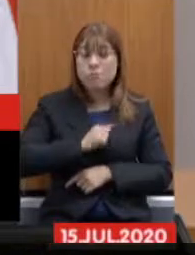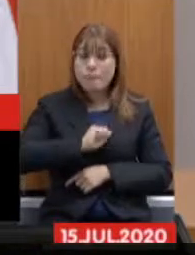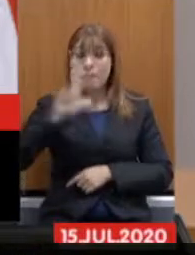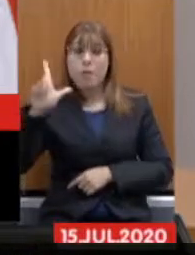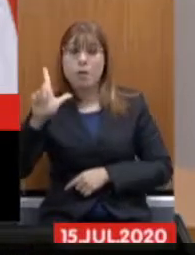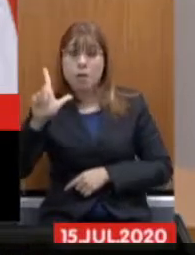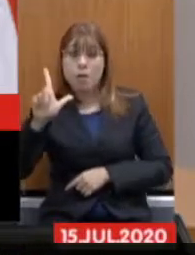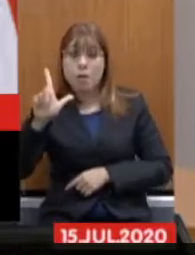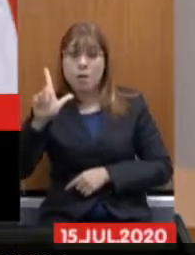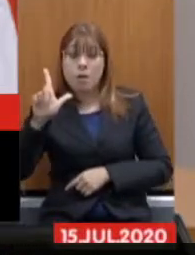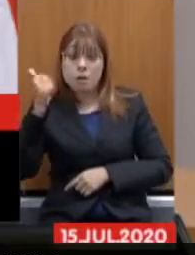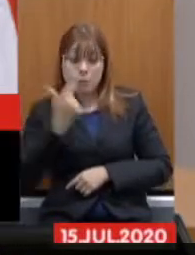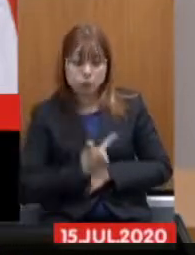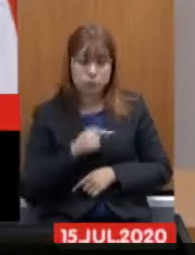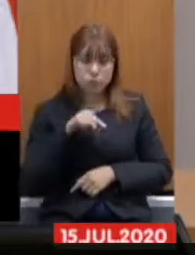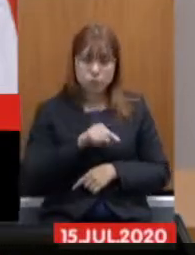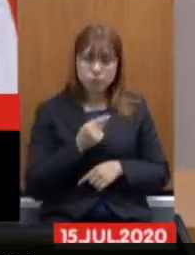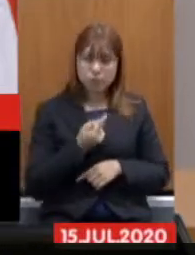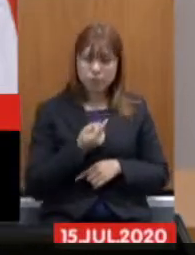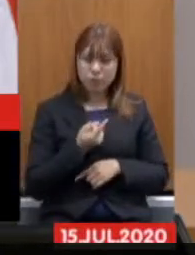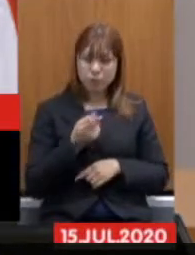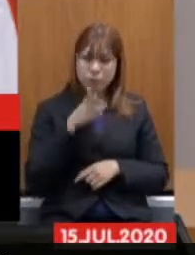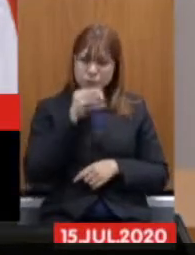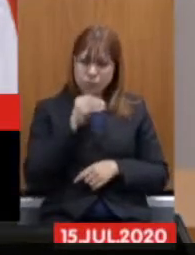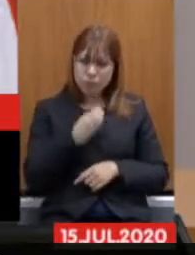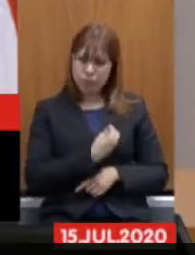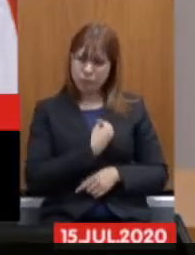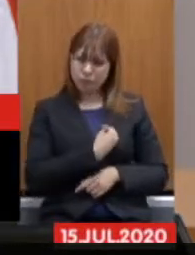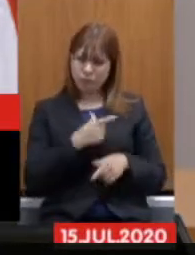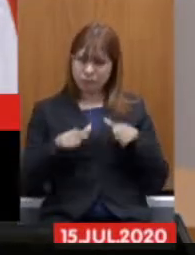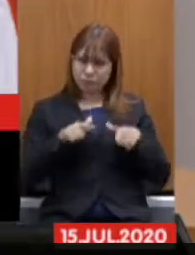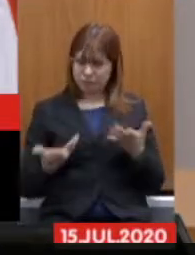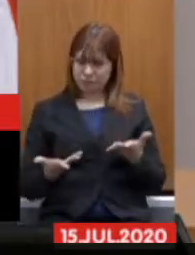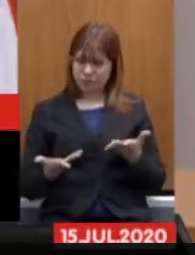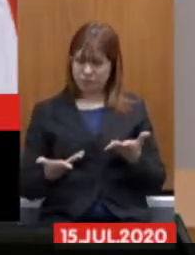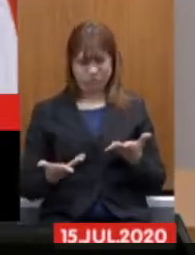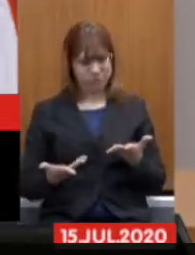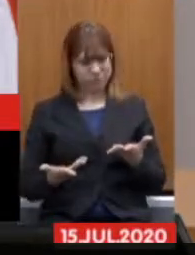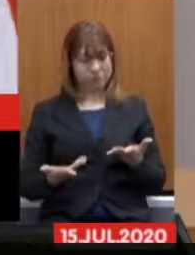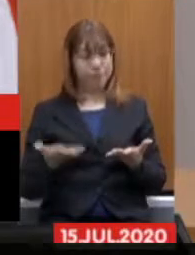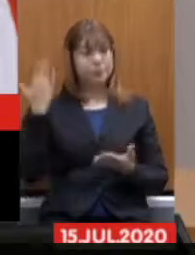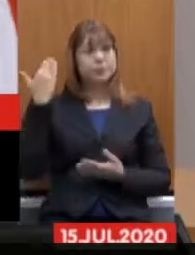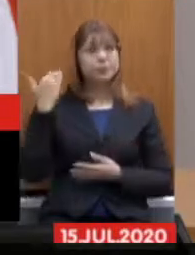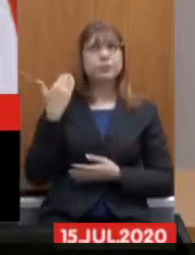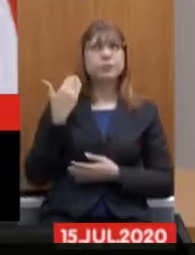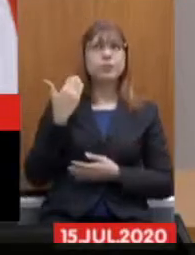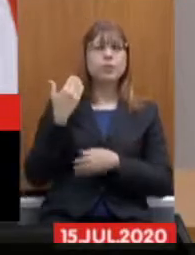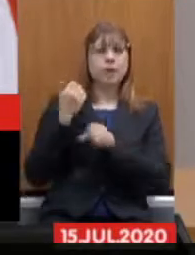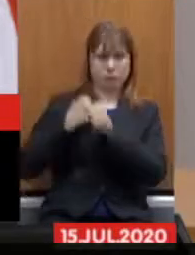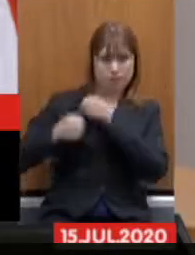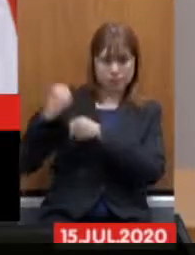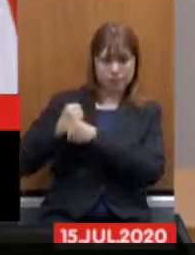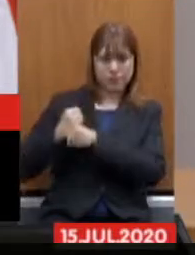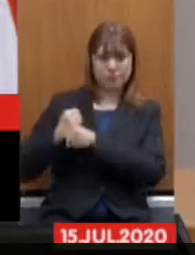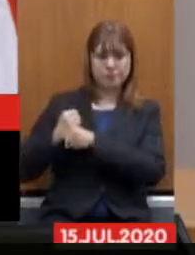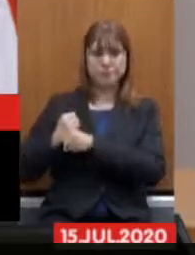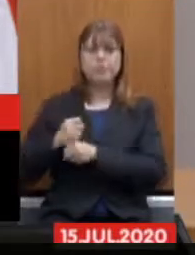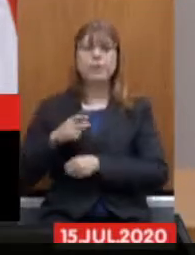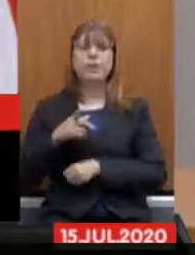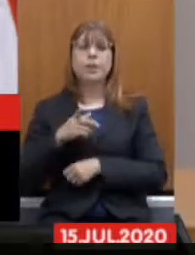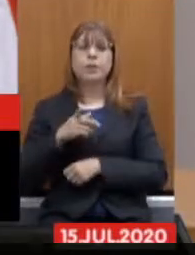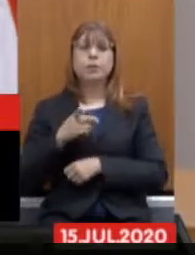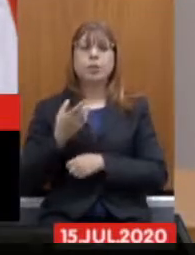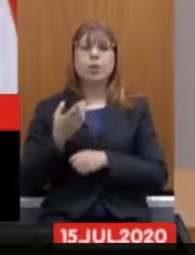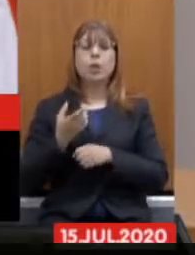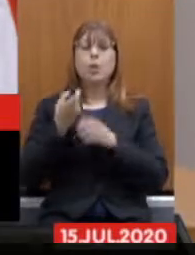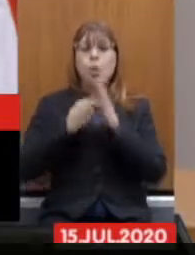de servidores efetivos e em 2014 as ano passado venceu um